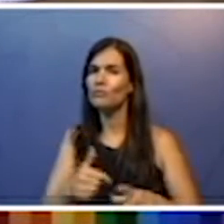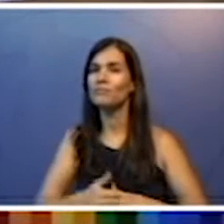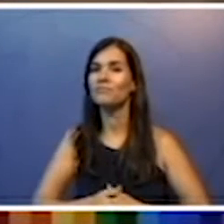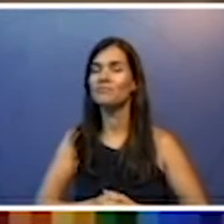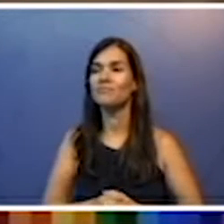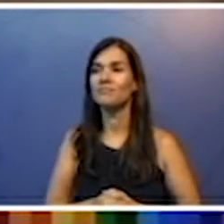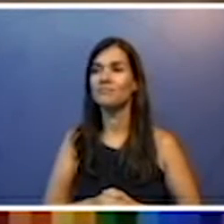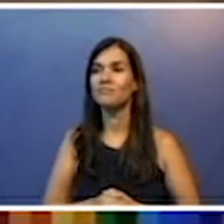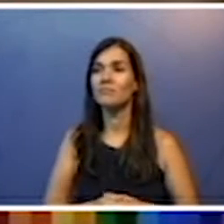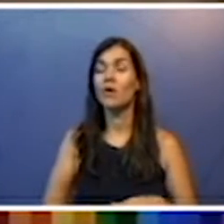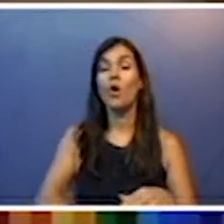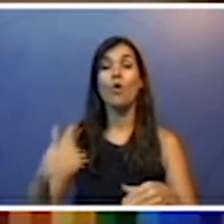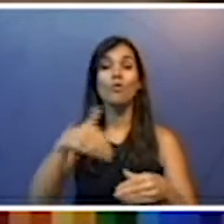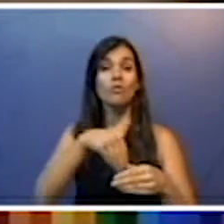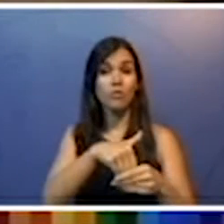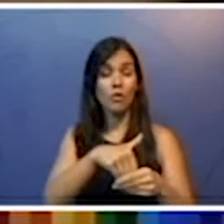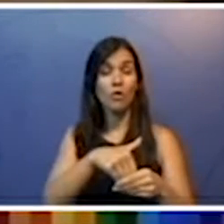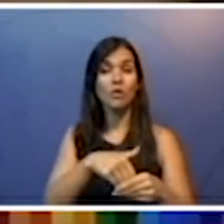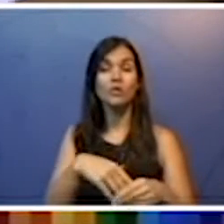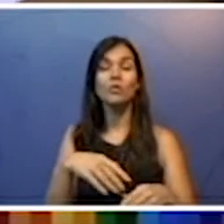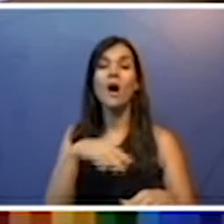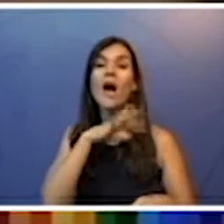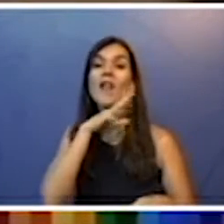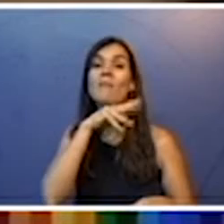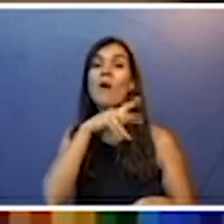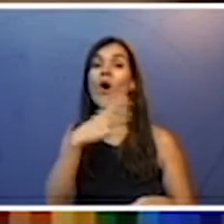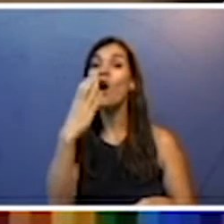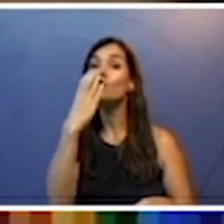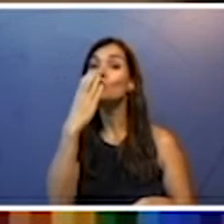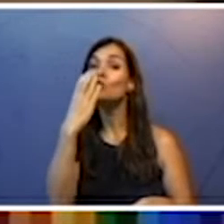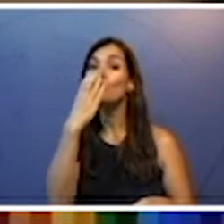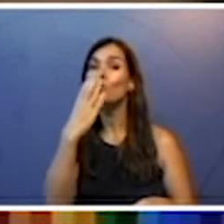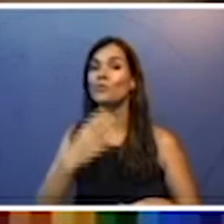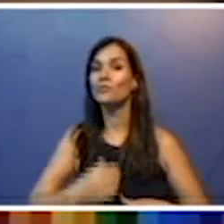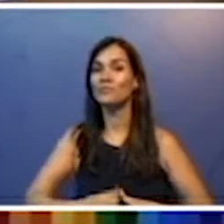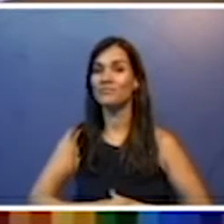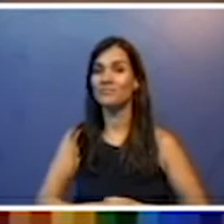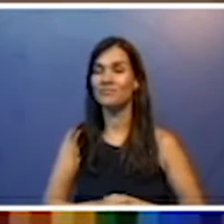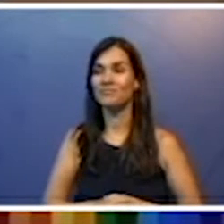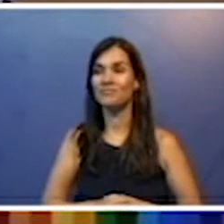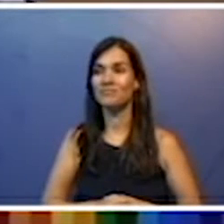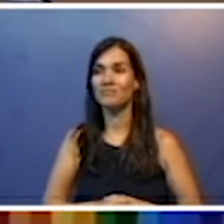os votos da palavra, do animalzinho, do cachorro.